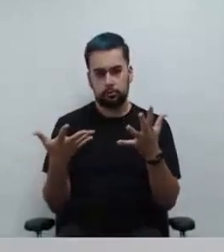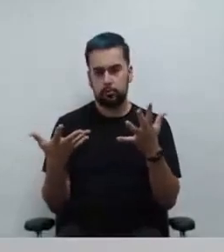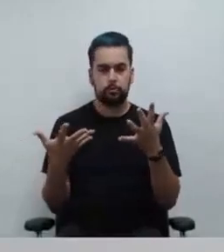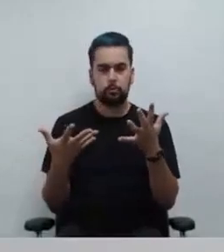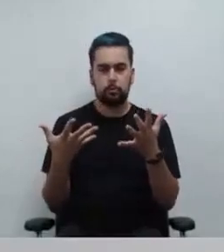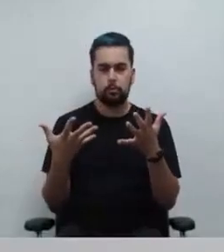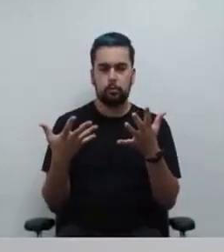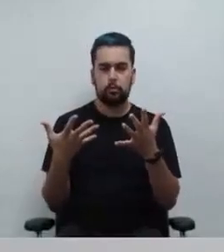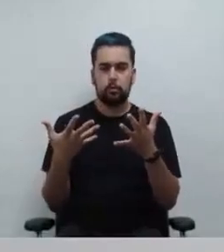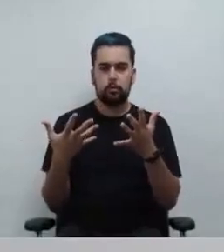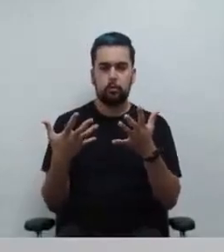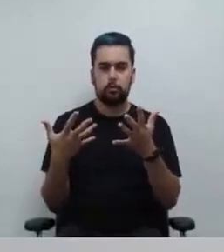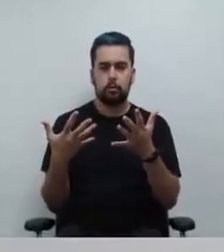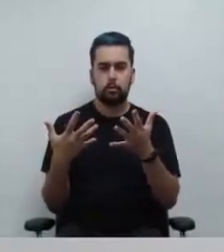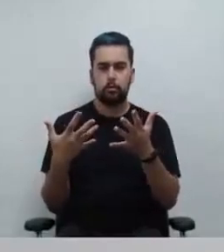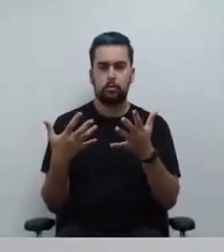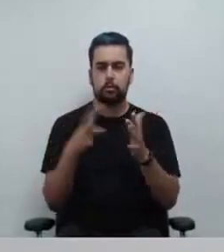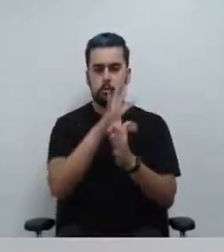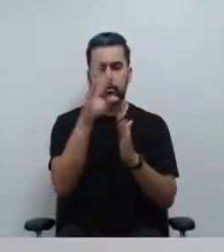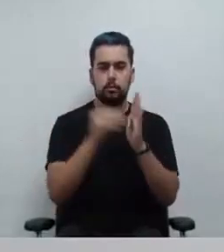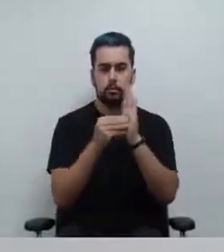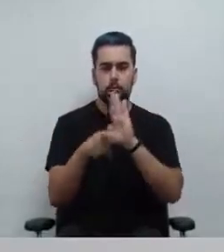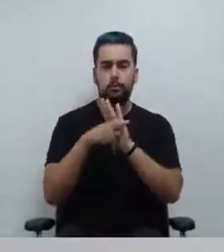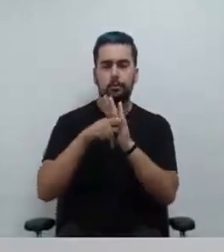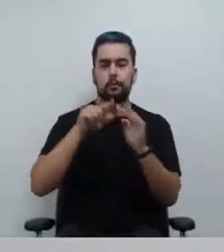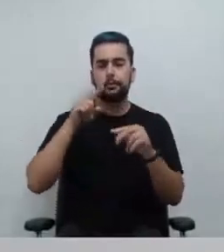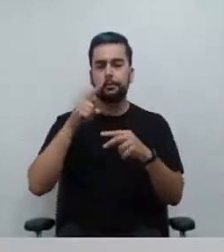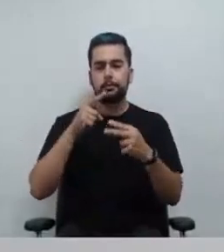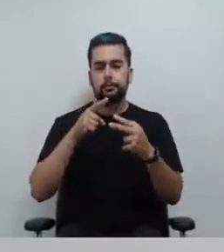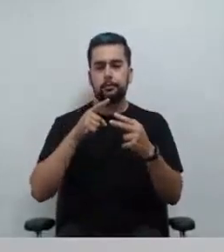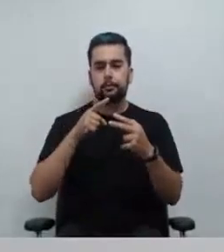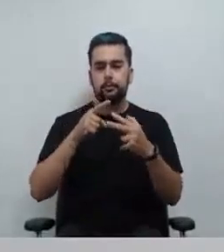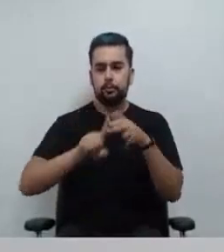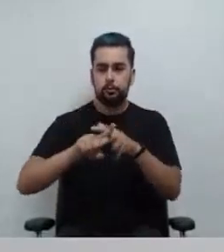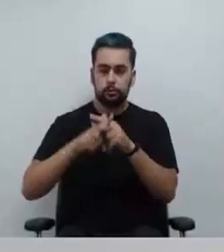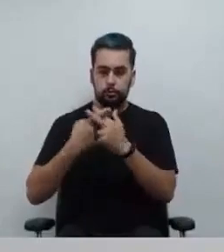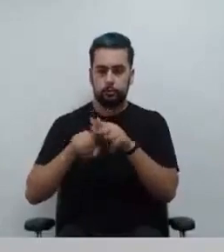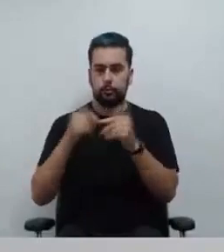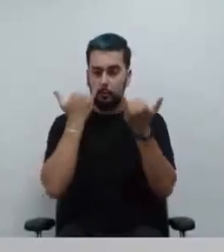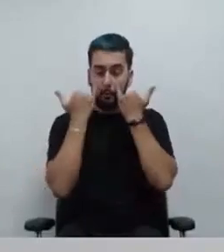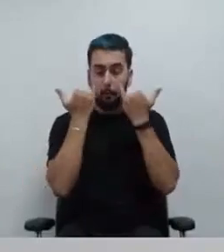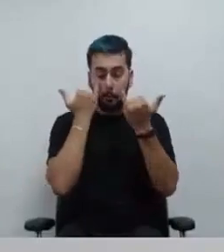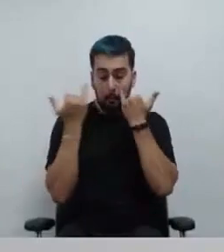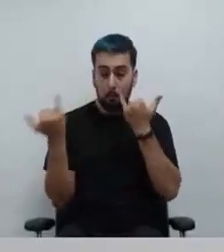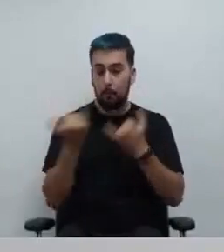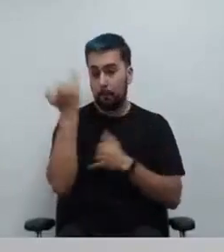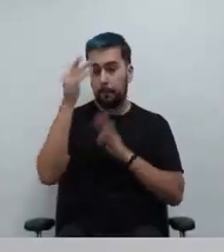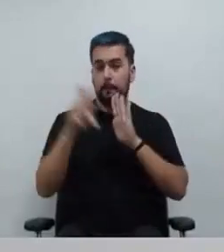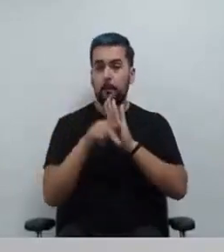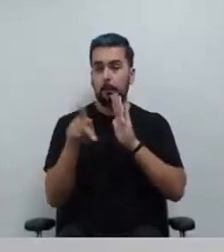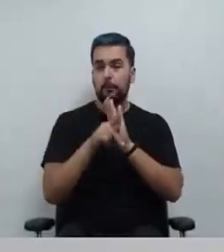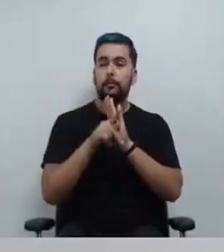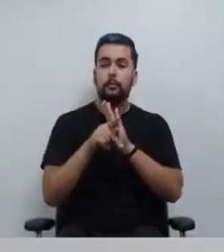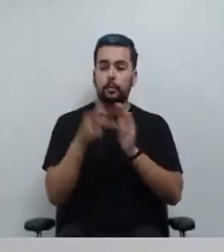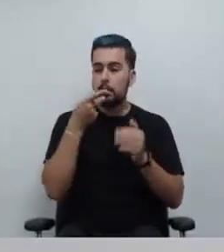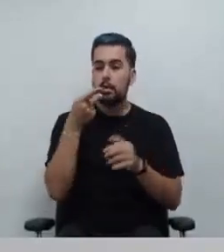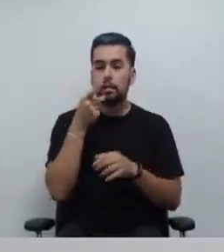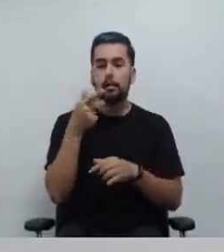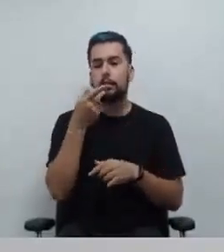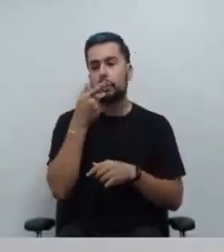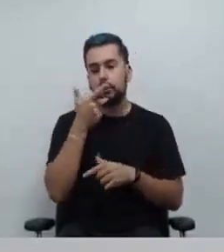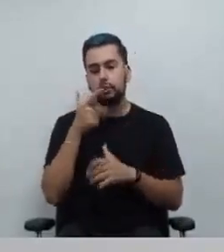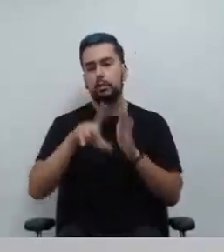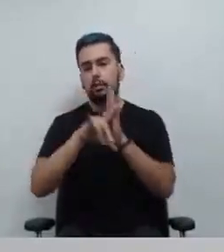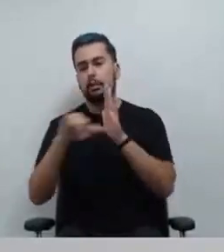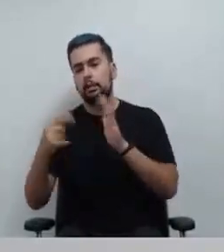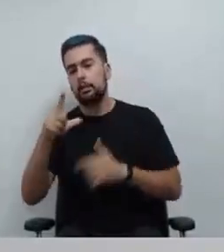dizer, o portfólio de instrumentos e de dados importantes para a atuação institucional, até porque nós estamos falando aqui de LGPD, estamos